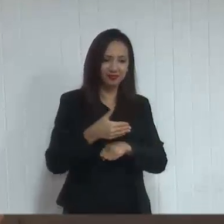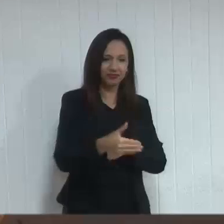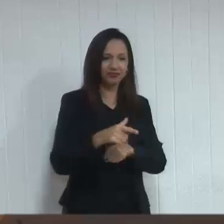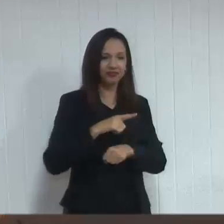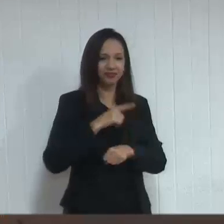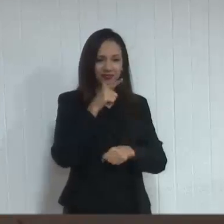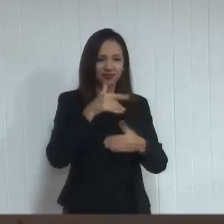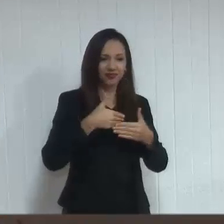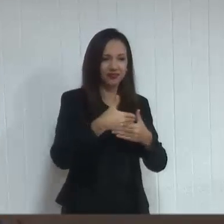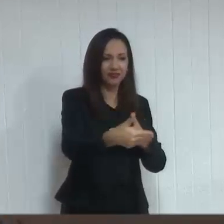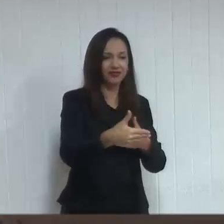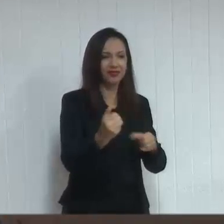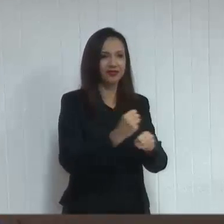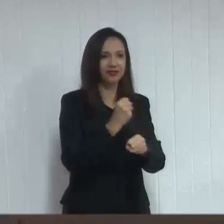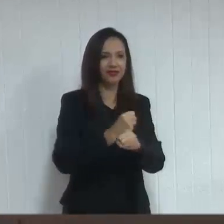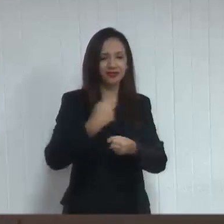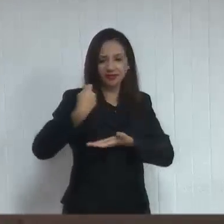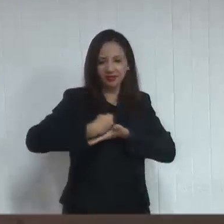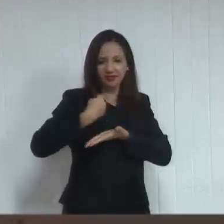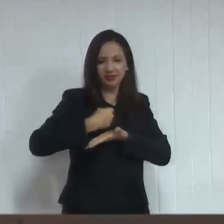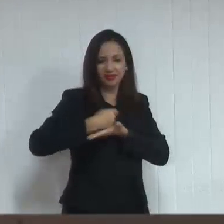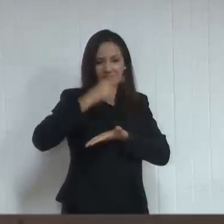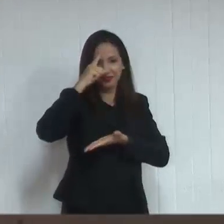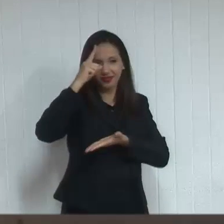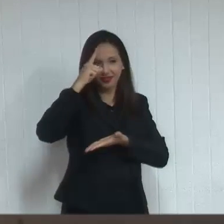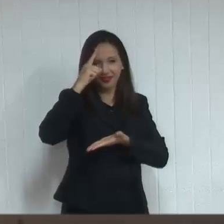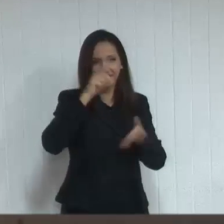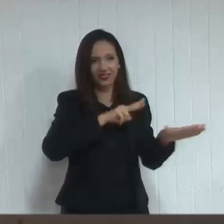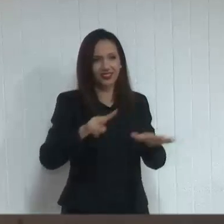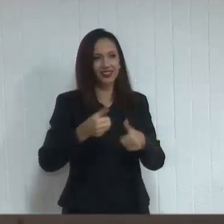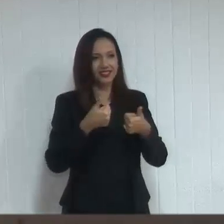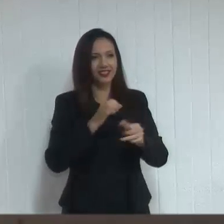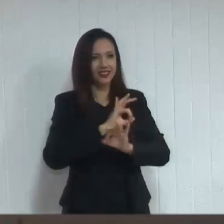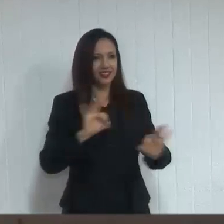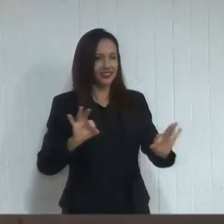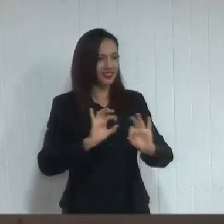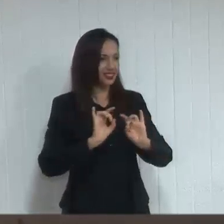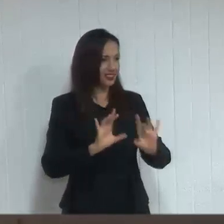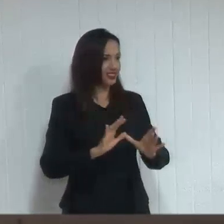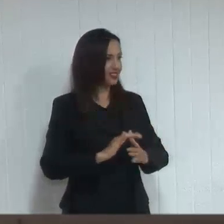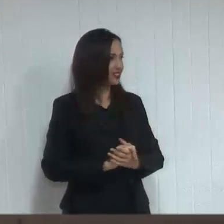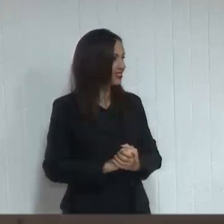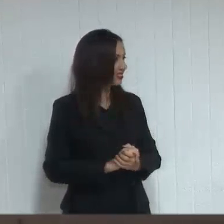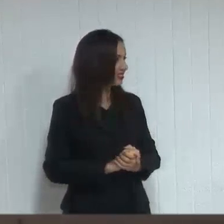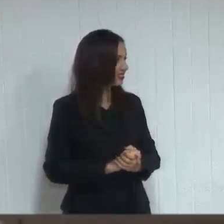agora vá para frente, que a pessoa me cobra todo dia. Então uma boa semana, por enquanto é só.